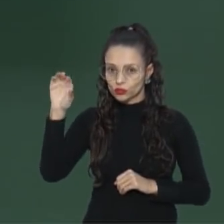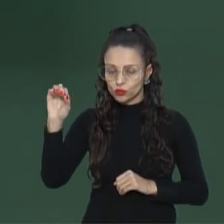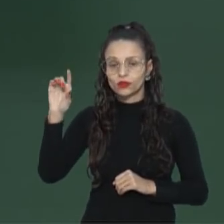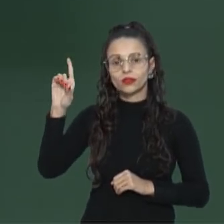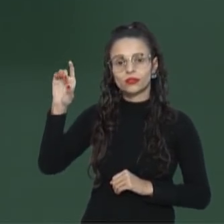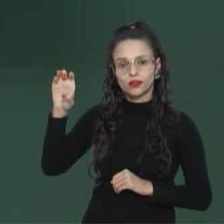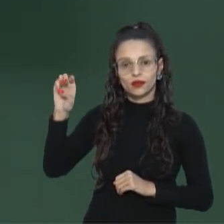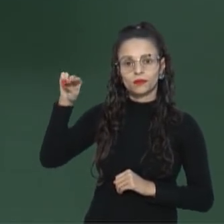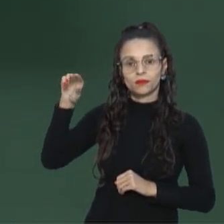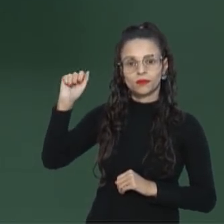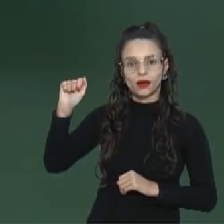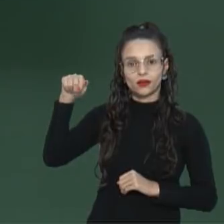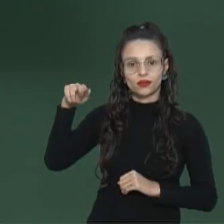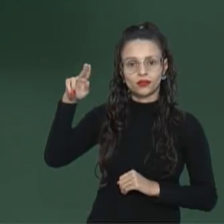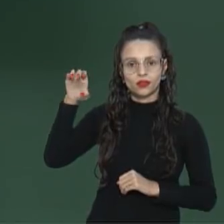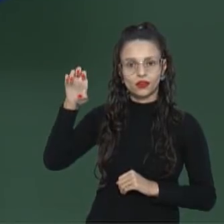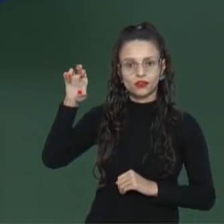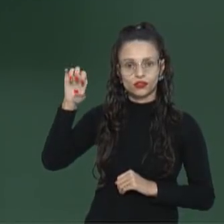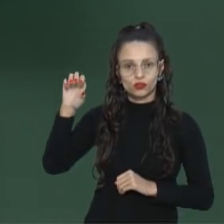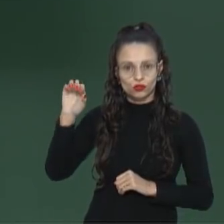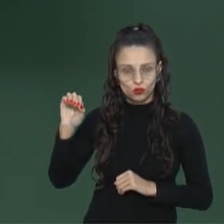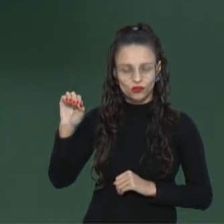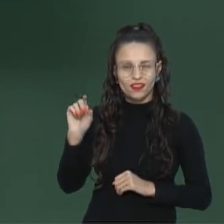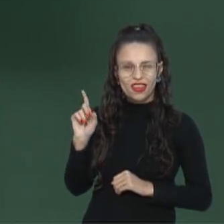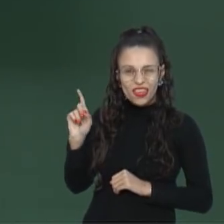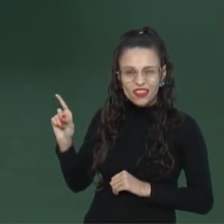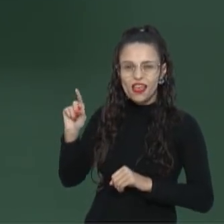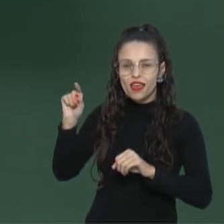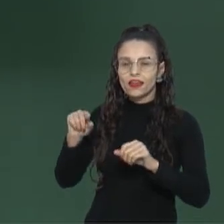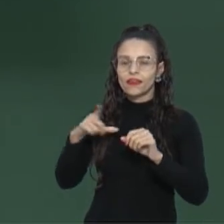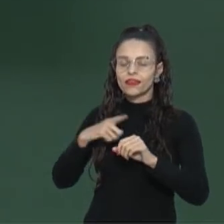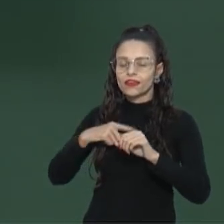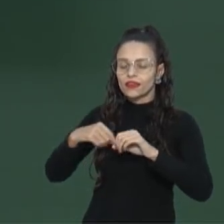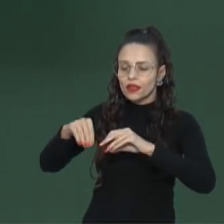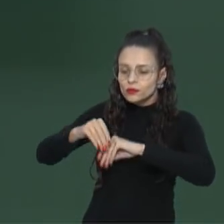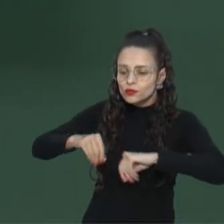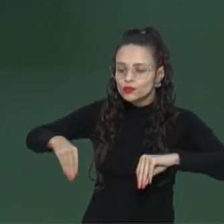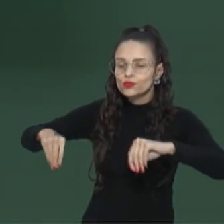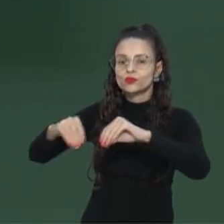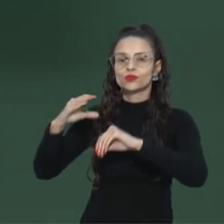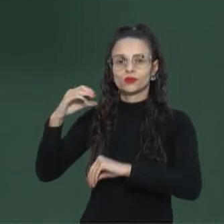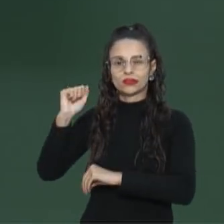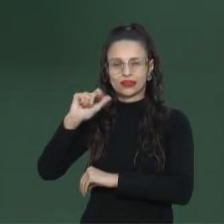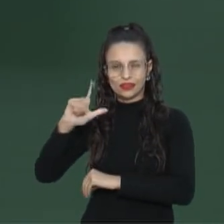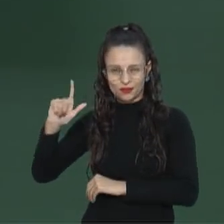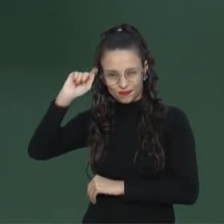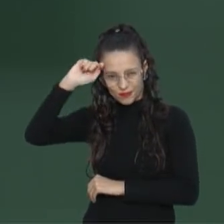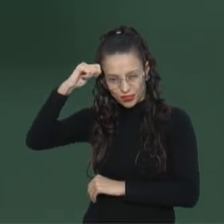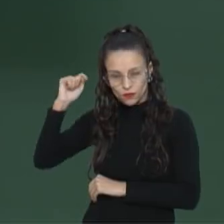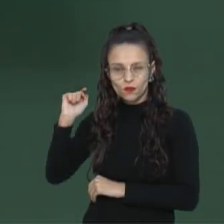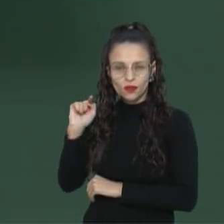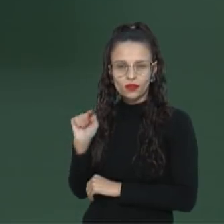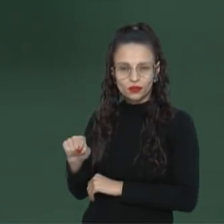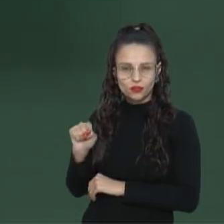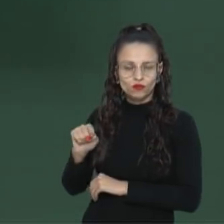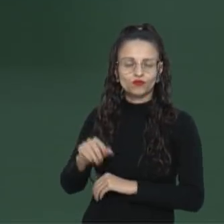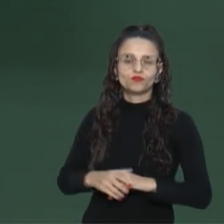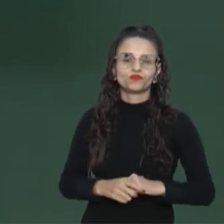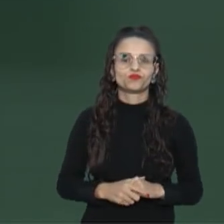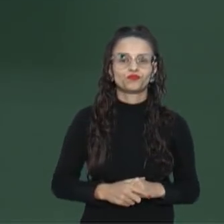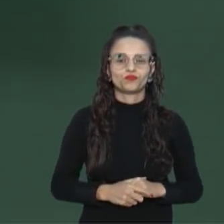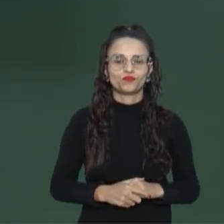magnésio. Isso aqui que tem lá no calcário preto, extraído em Campo Magro, Itapiruçu, Almirante Tamandaré, né? O chamado calcário